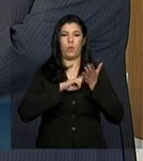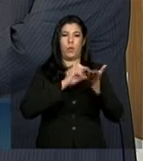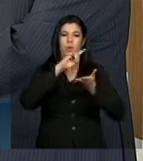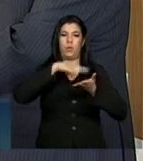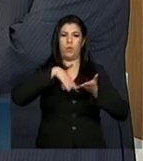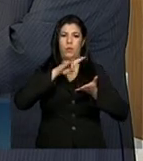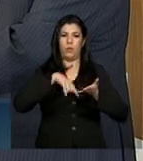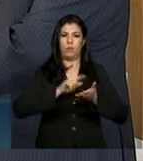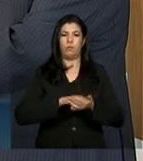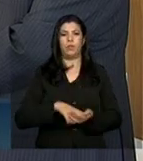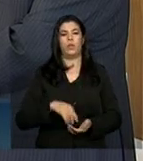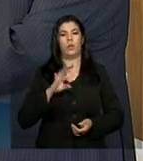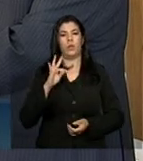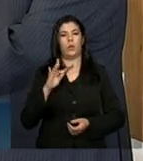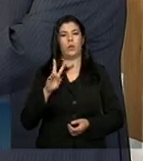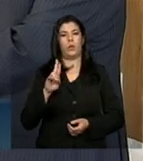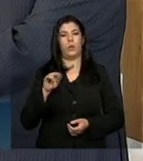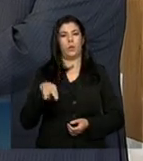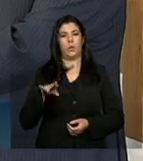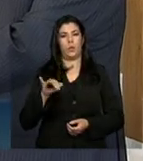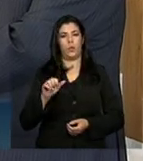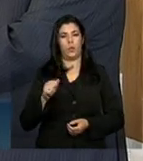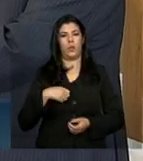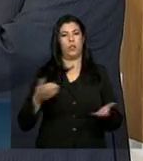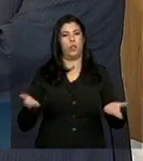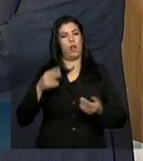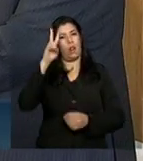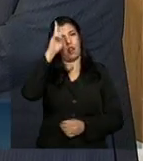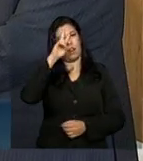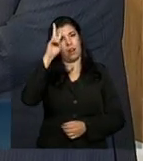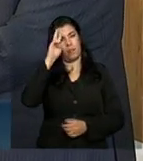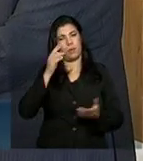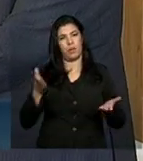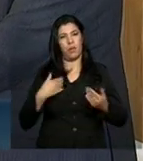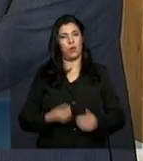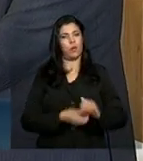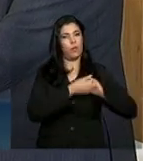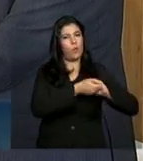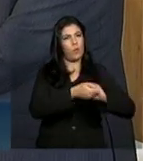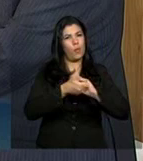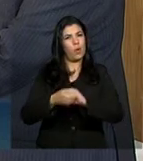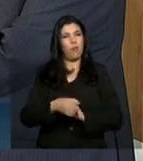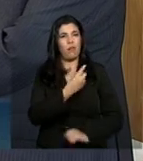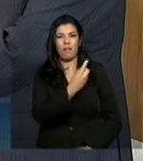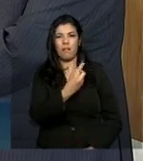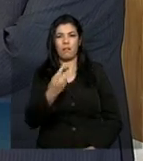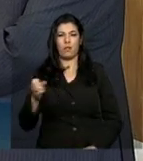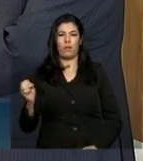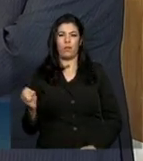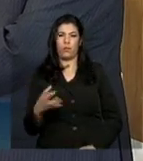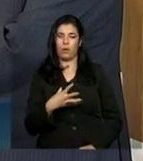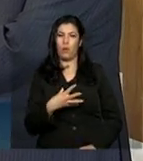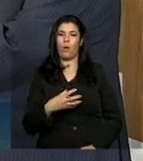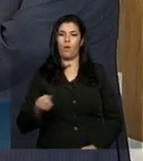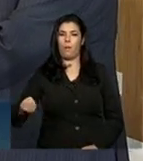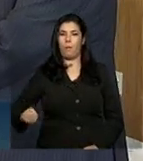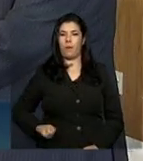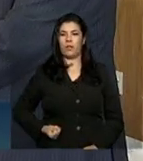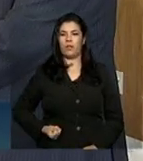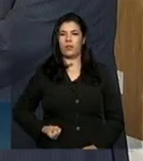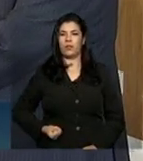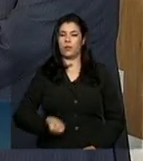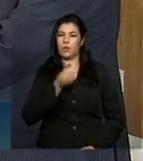nessa cerimônia, a presidenta Dilma recebe as cartas credenciais e cumprimenta cada embaixador, desejando boas-vindas ao